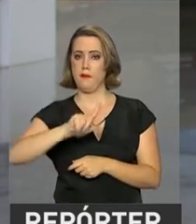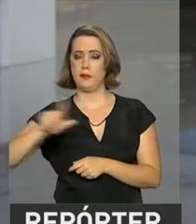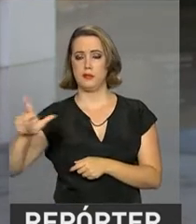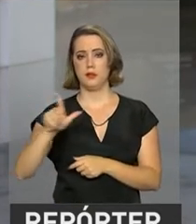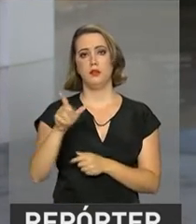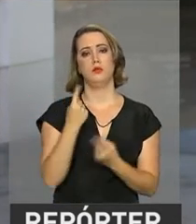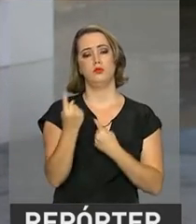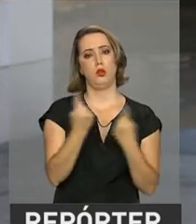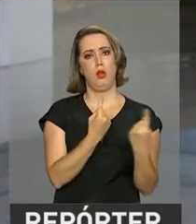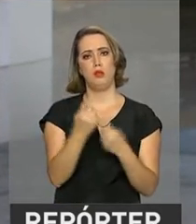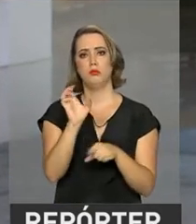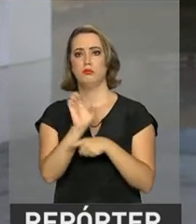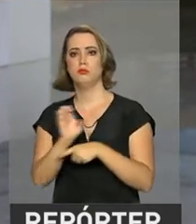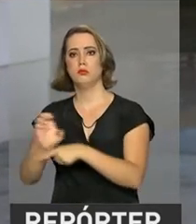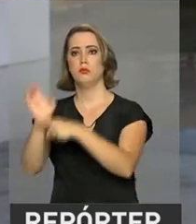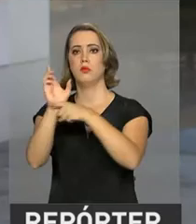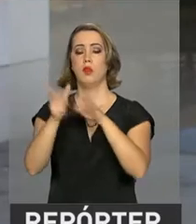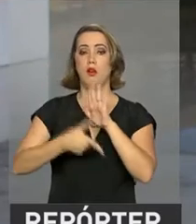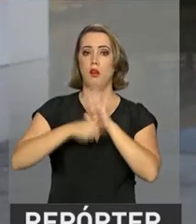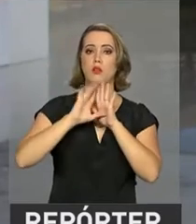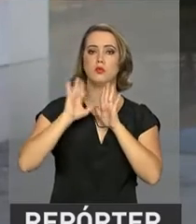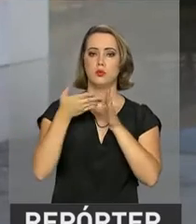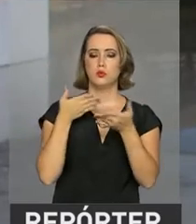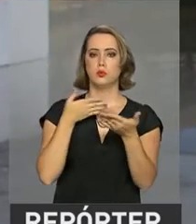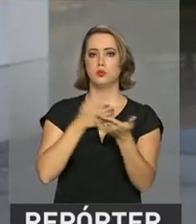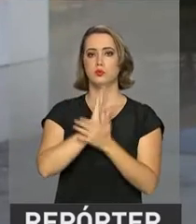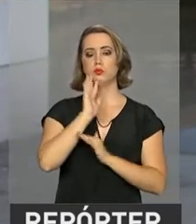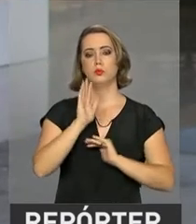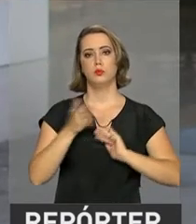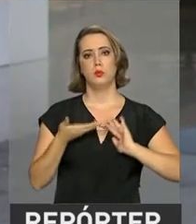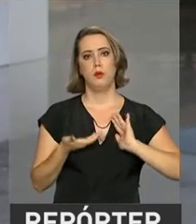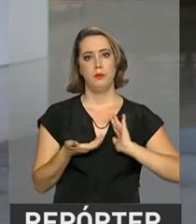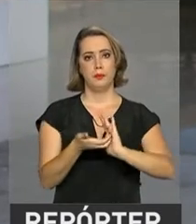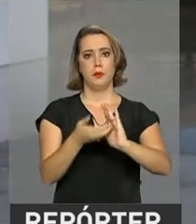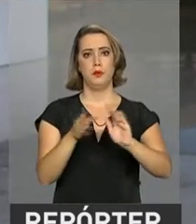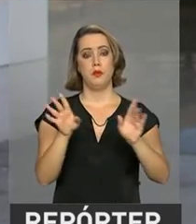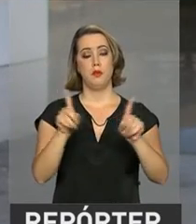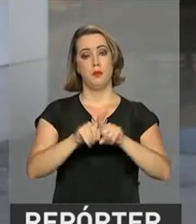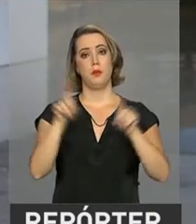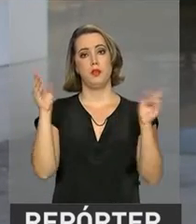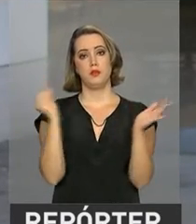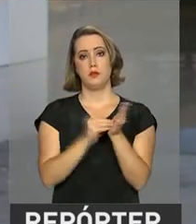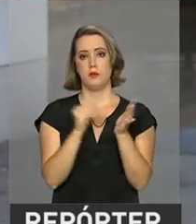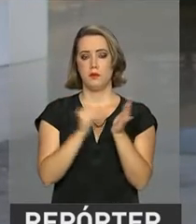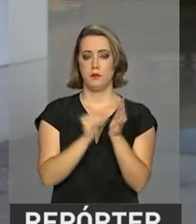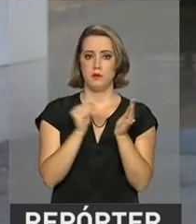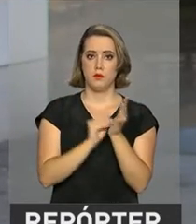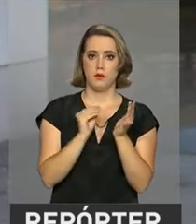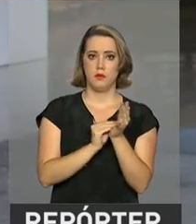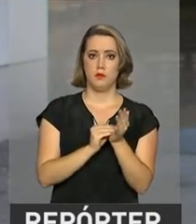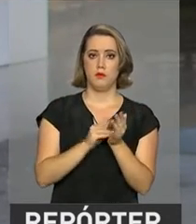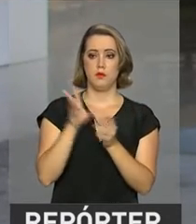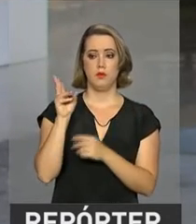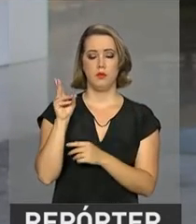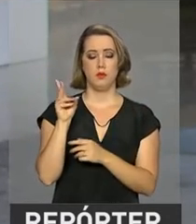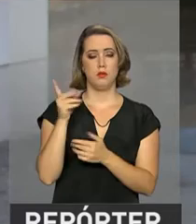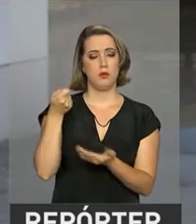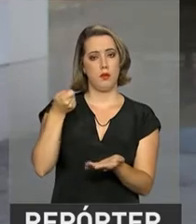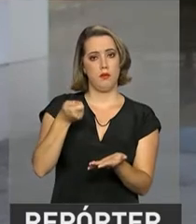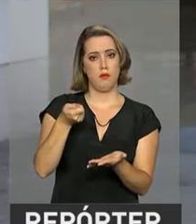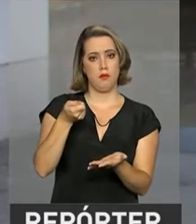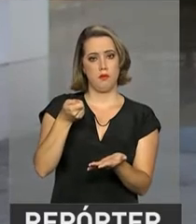aprovada pela câmara dos deputados no fim do ano passado mas sem as contrapartidas dos governos estaduais